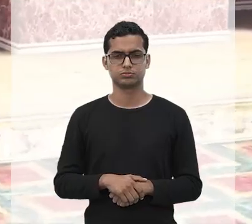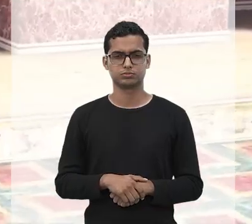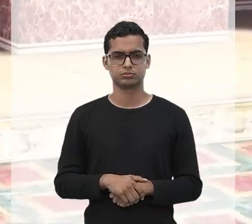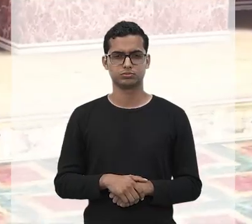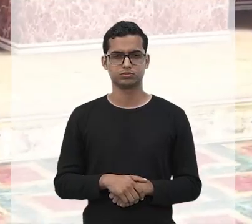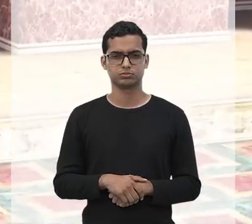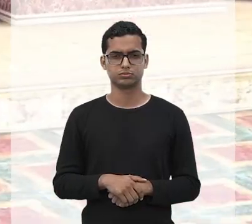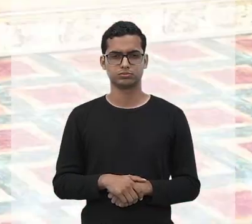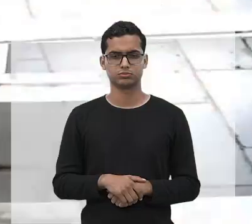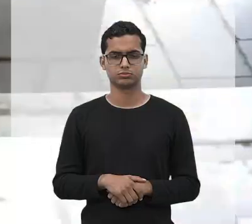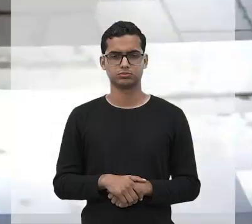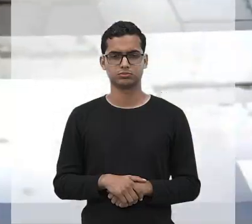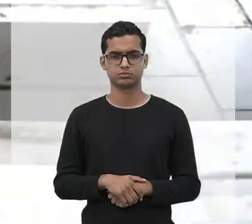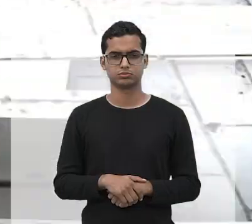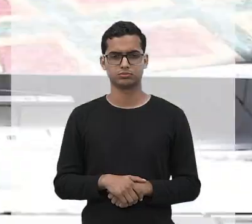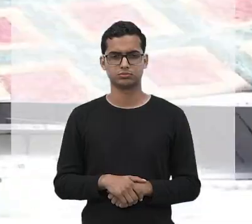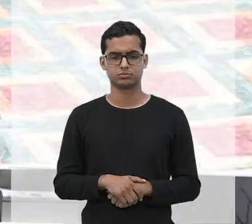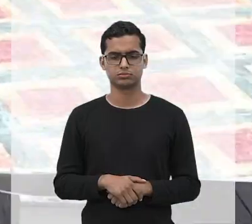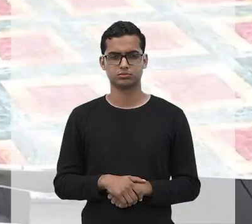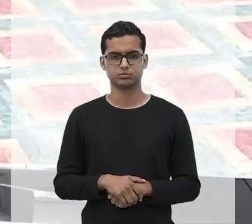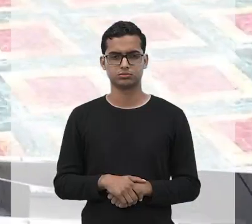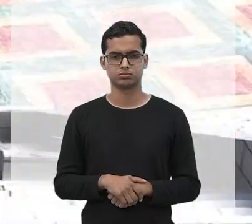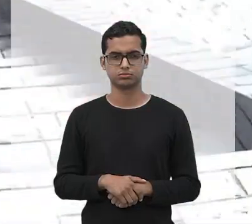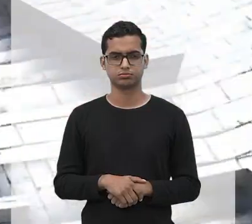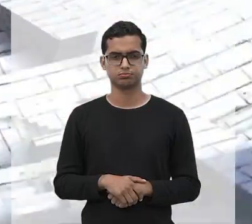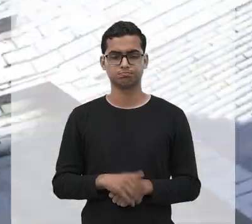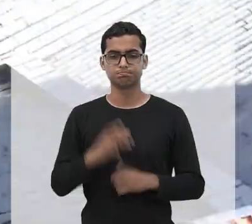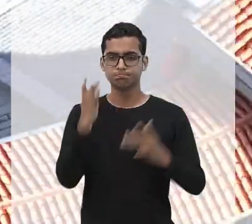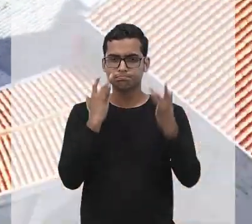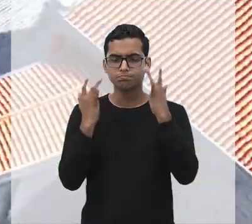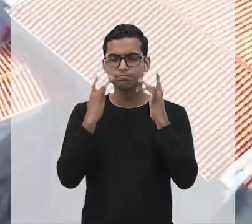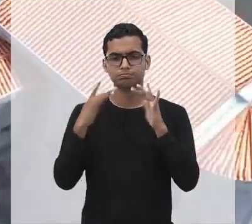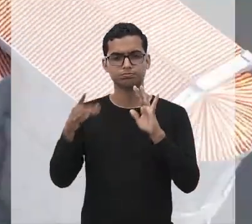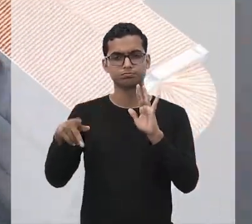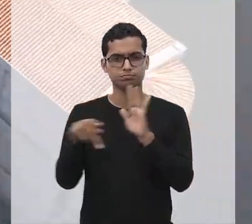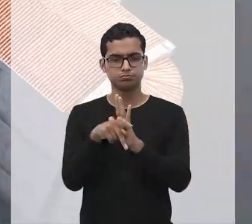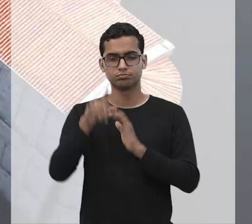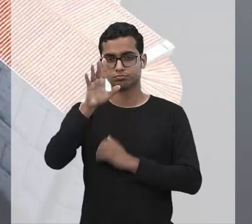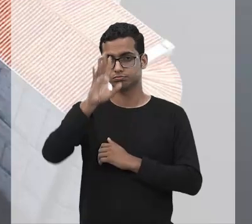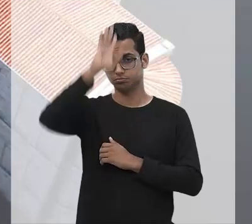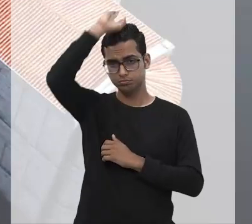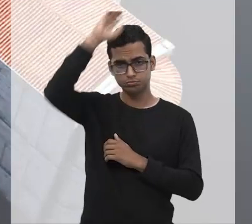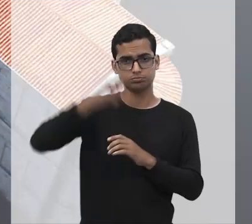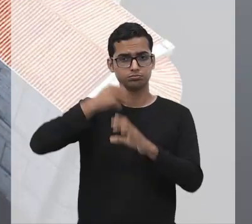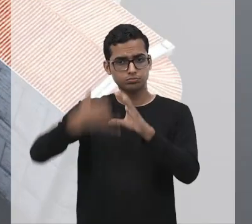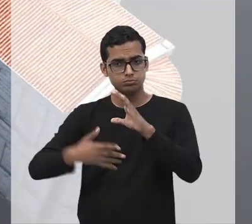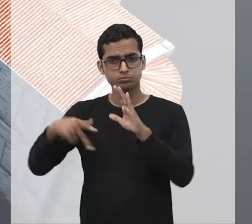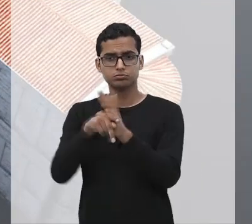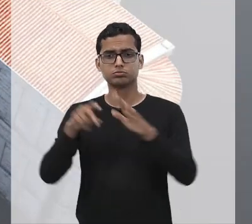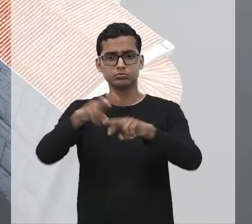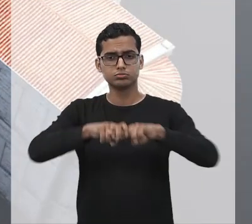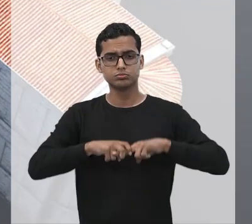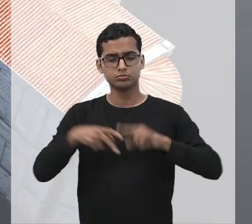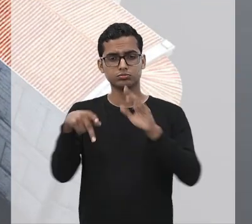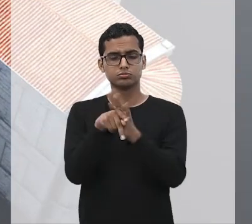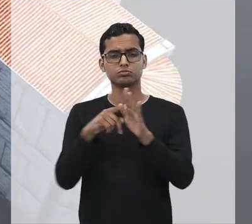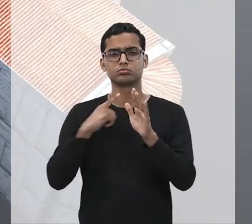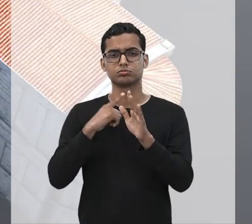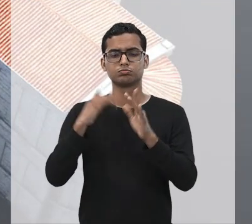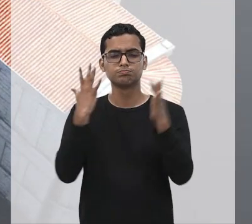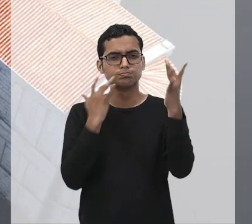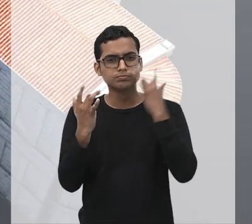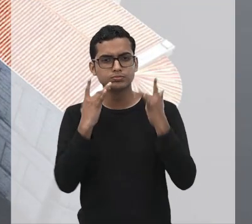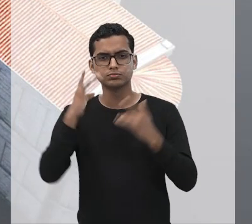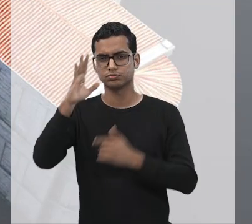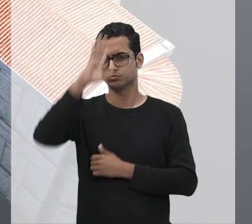esse teatro, o Teatro de Pompeia, que nós estamos vendo, ele tem essa característica porque ele é um teatro romano,